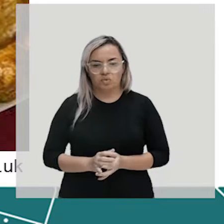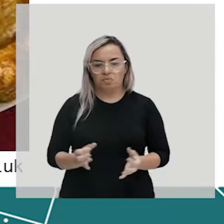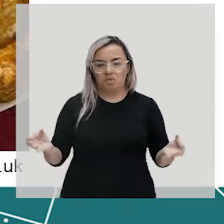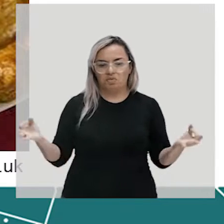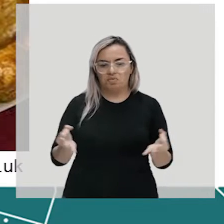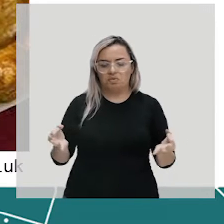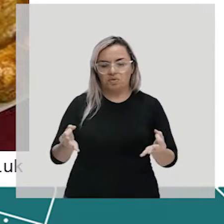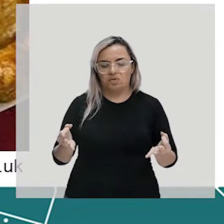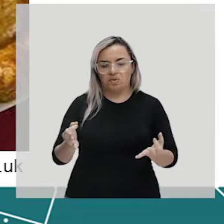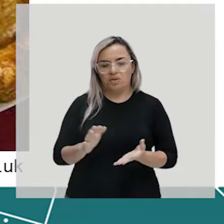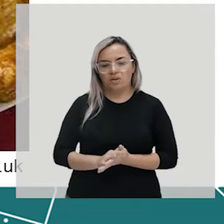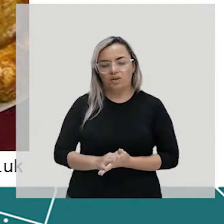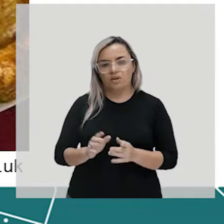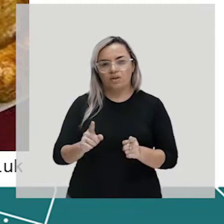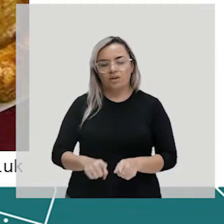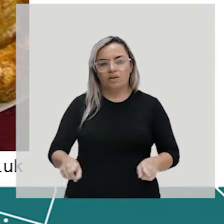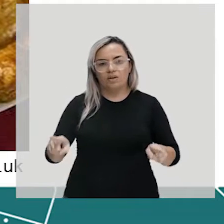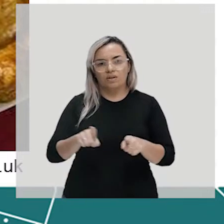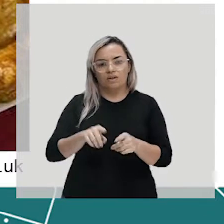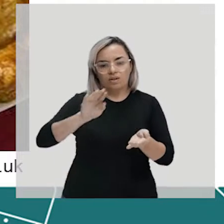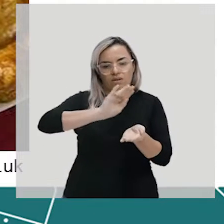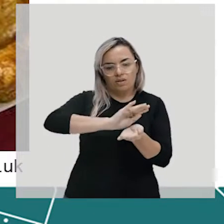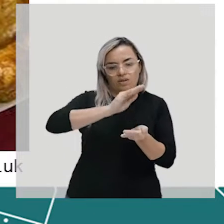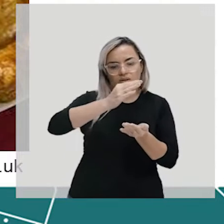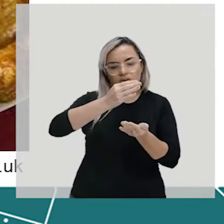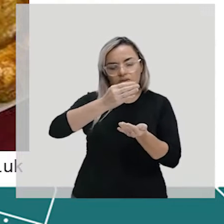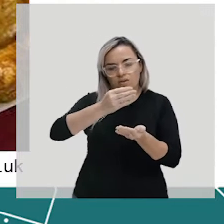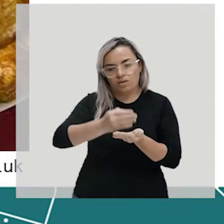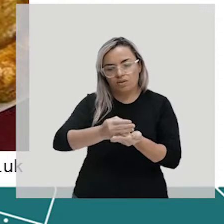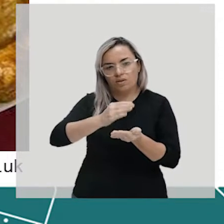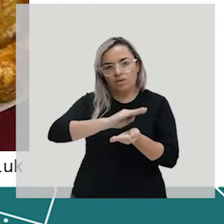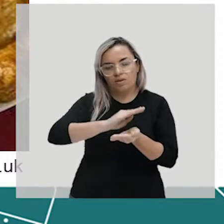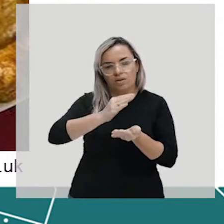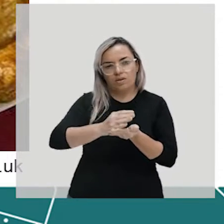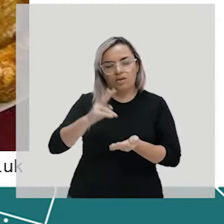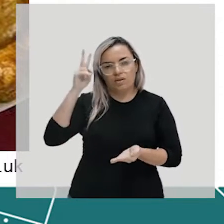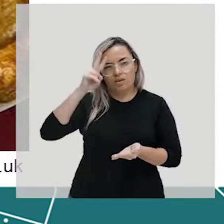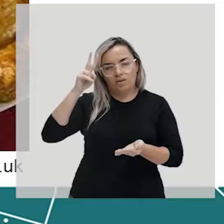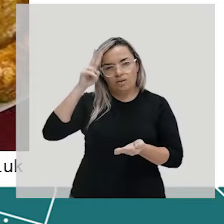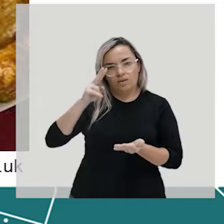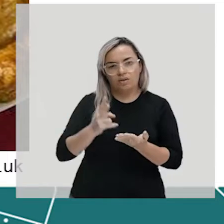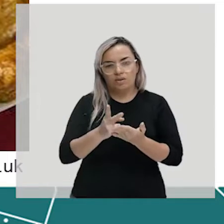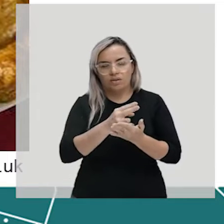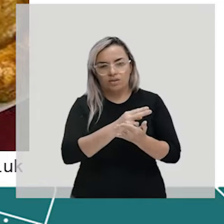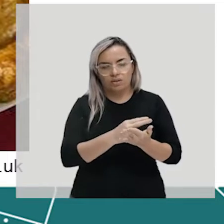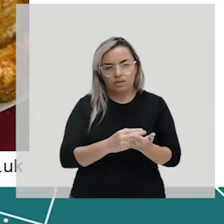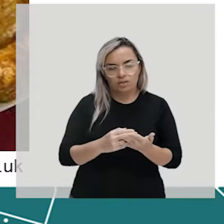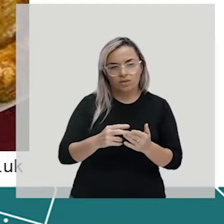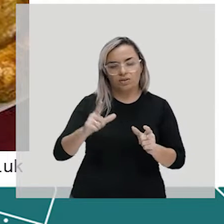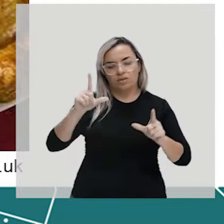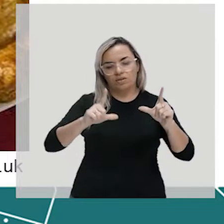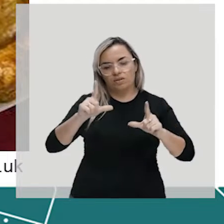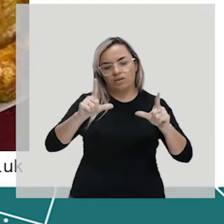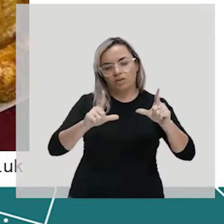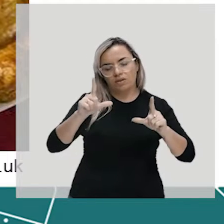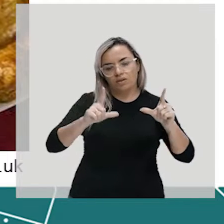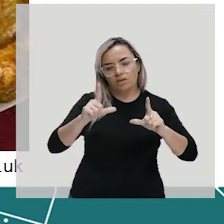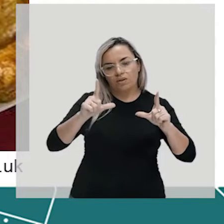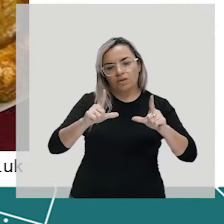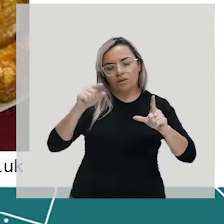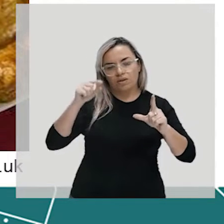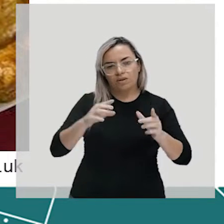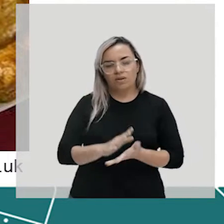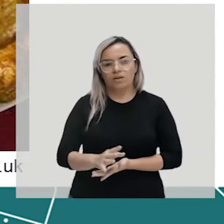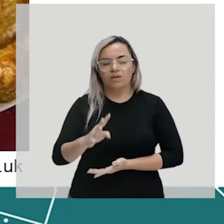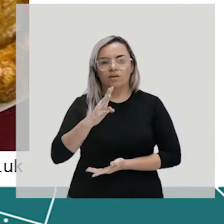tortas também são muito conhecidas se você lembrar dos desenhos animados como pica-pau e etc apesar de alguns serem de Matriz